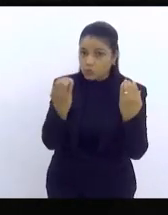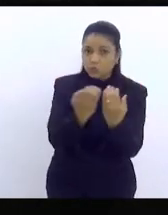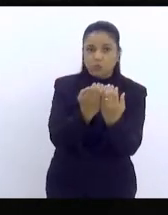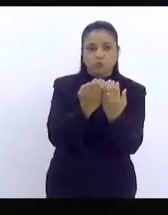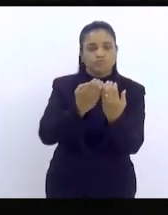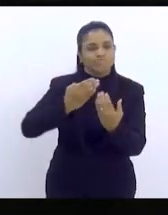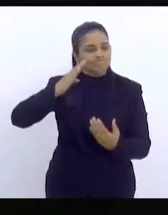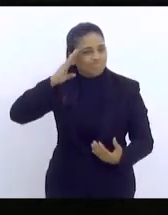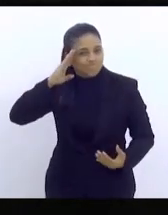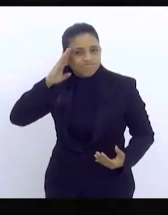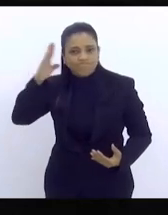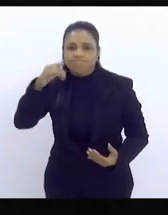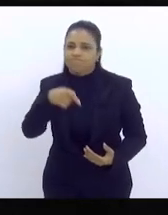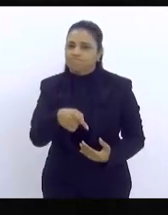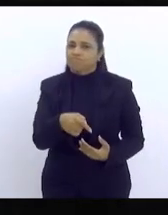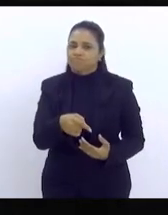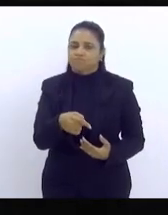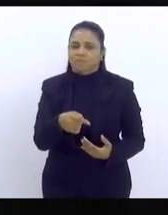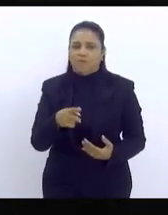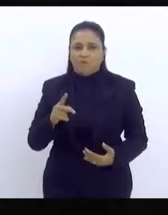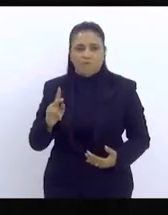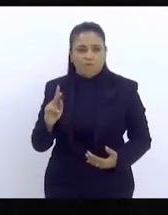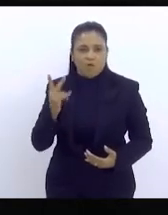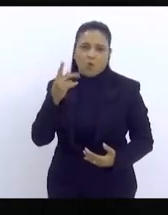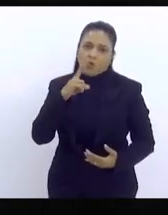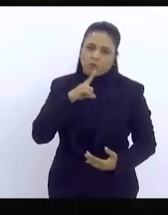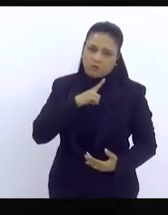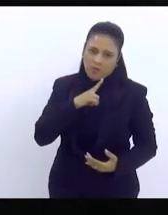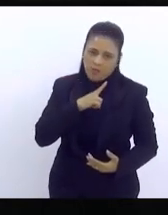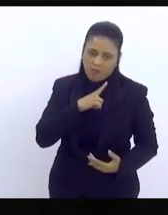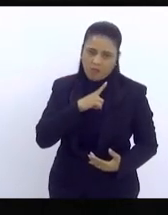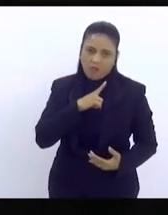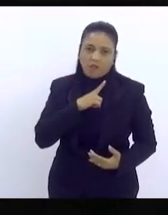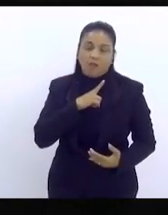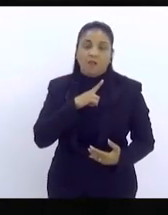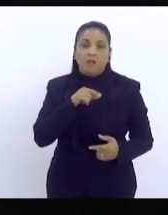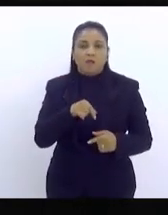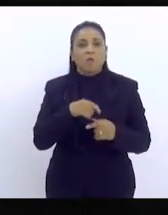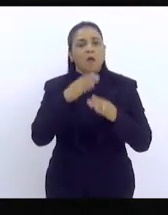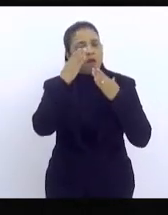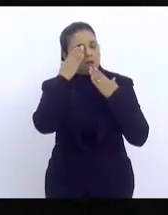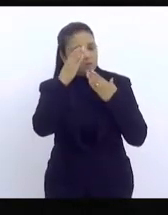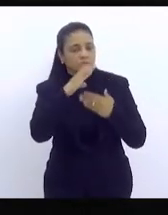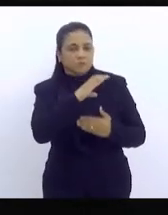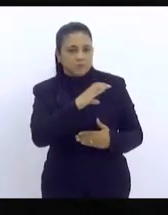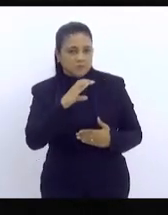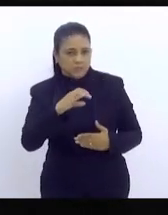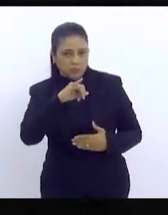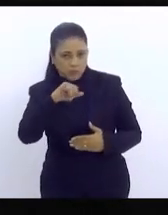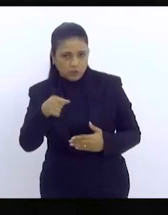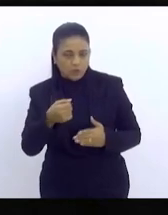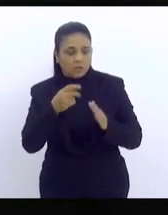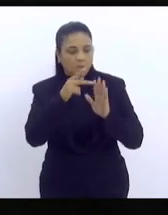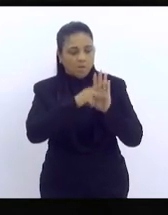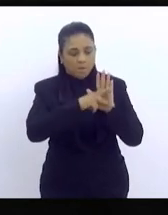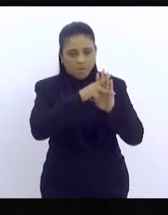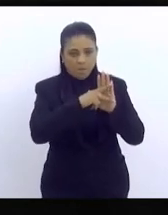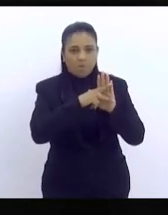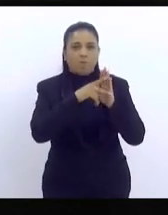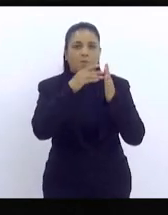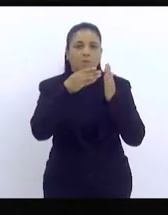de grande valia E como eu já agradeci aqui a ccj pela aprovação dos projetos no dia de